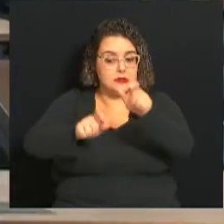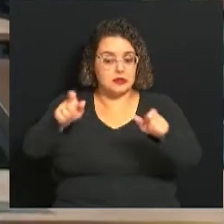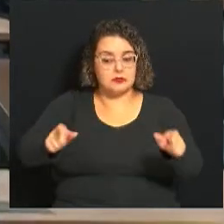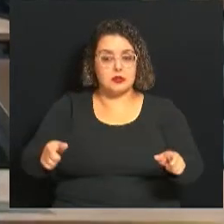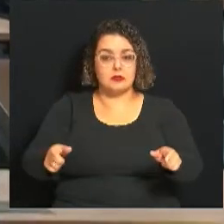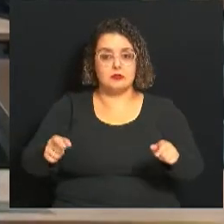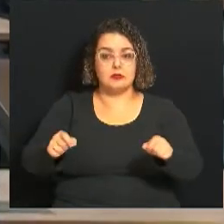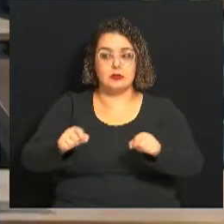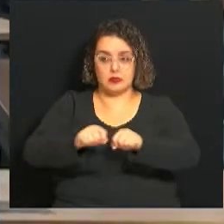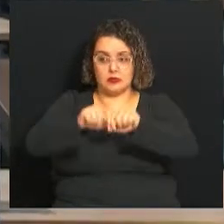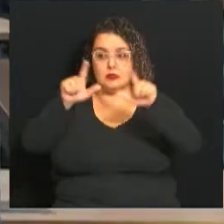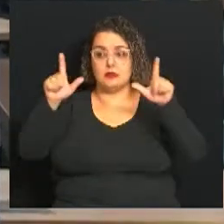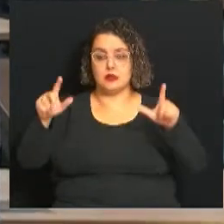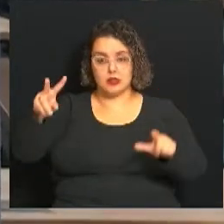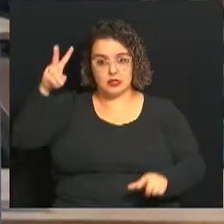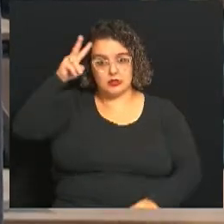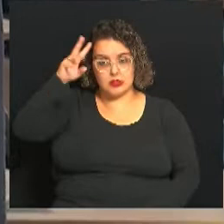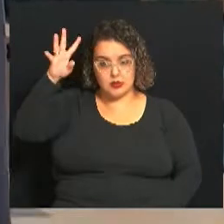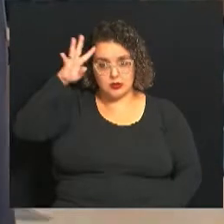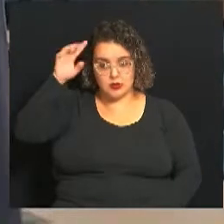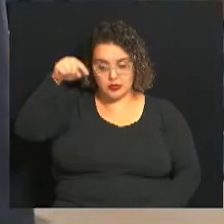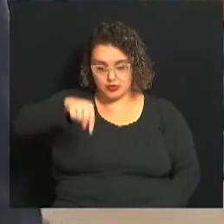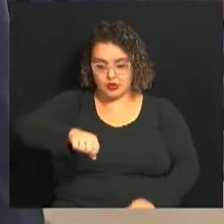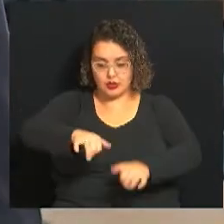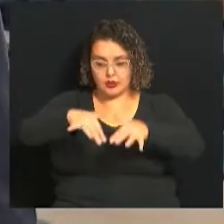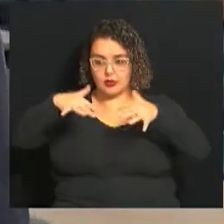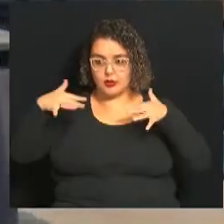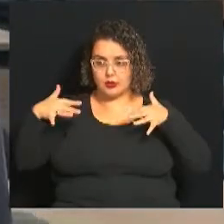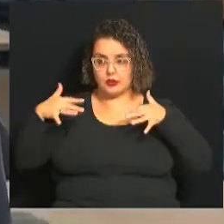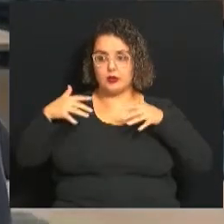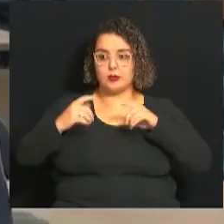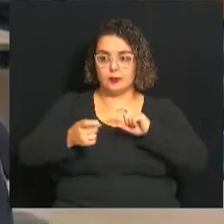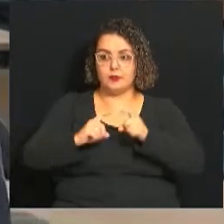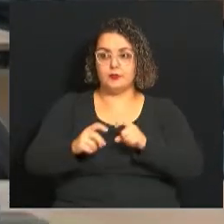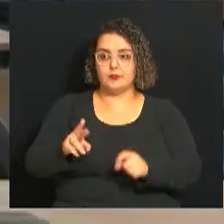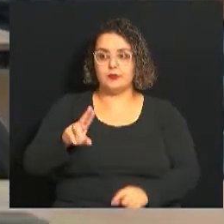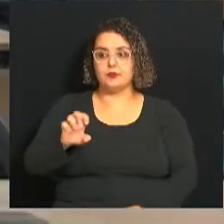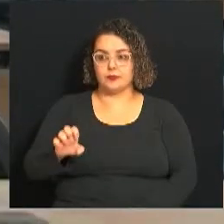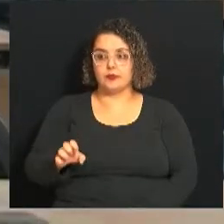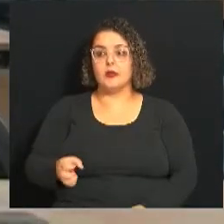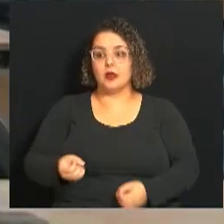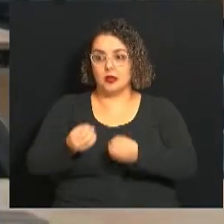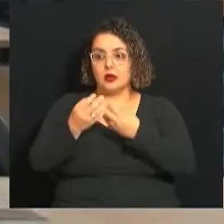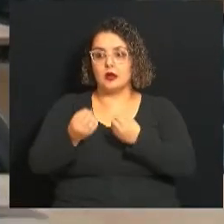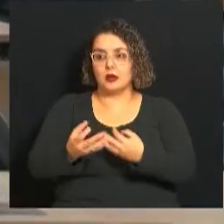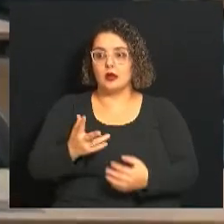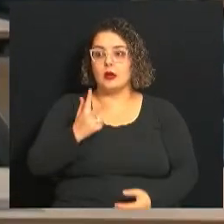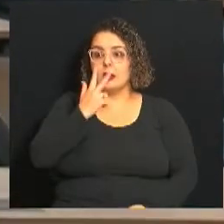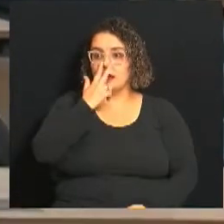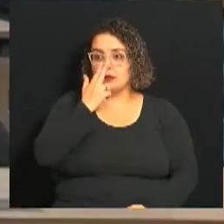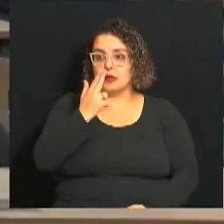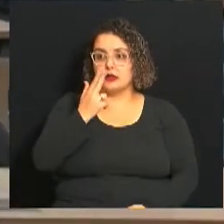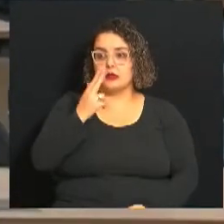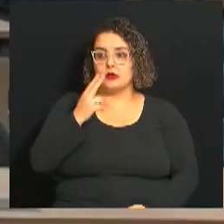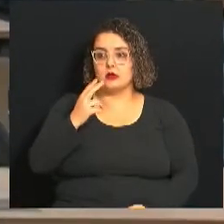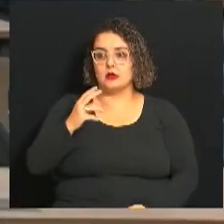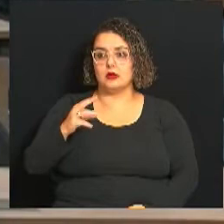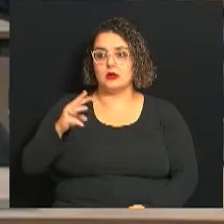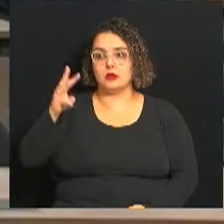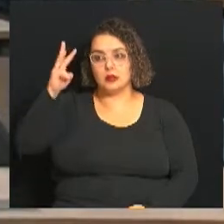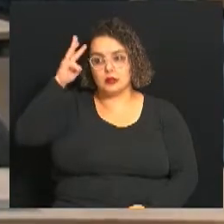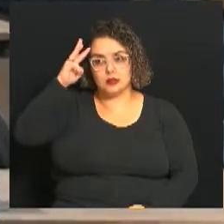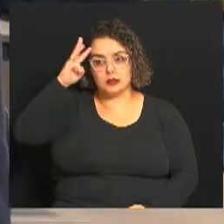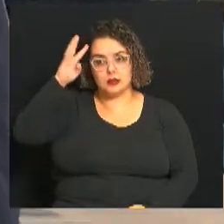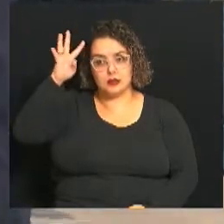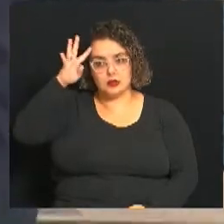manhã, segunda e quarta-feira, é isso, João? A informação que eu tenho é essa. Parece que a partir da terceira ou quarta sessão